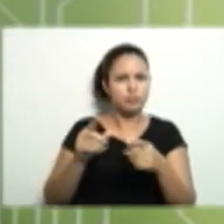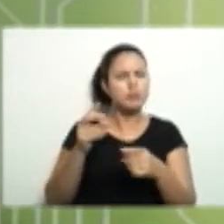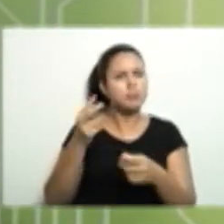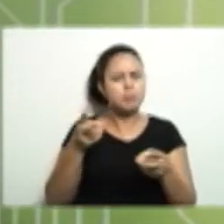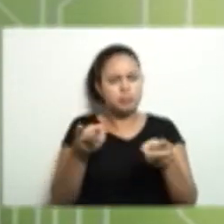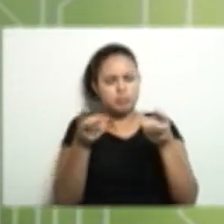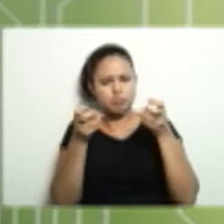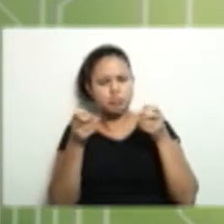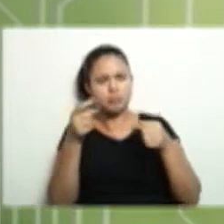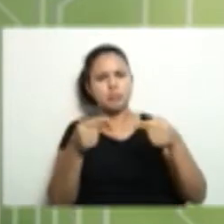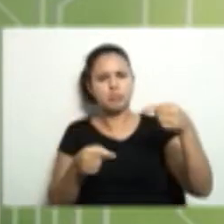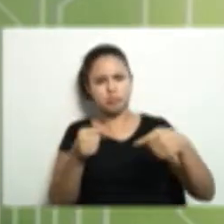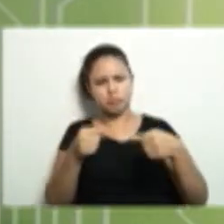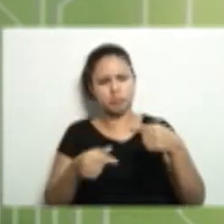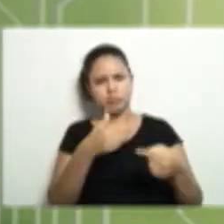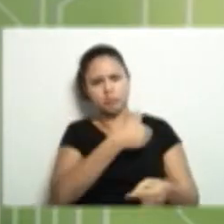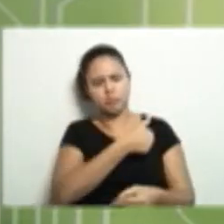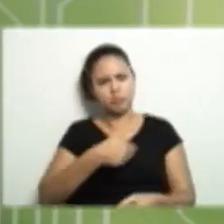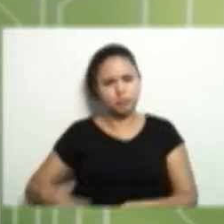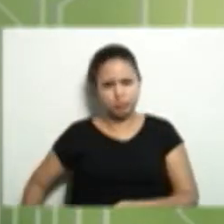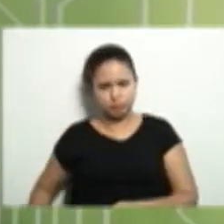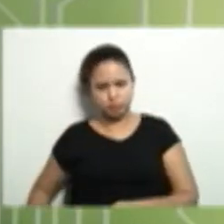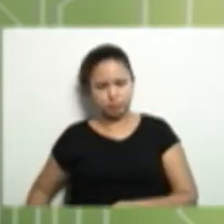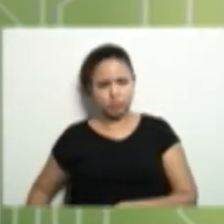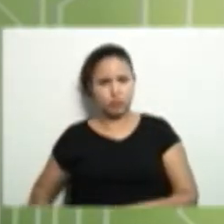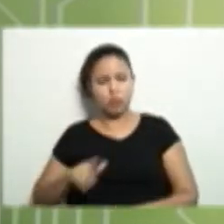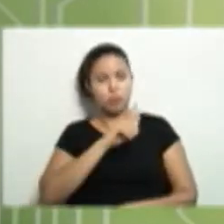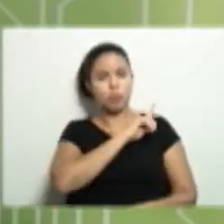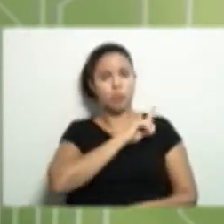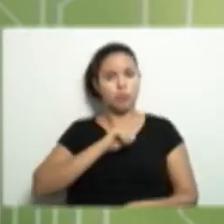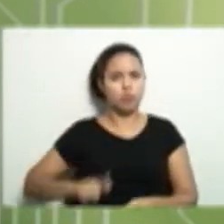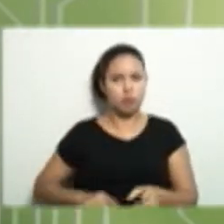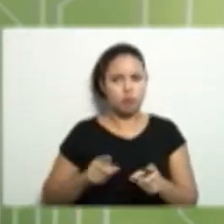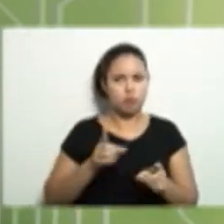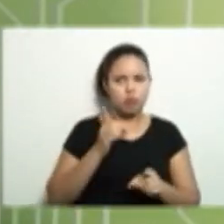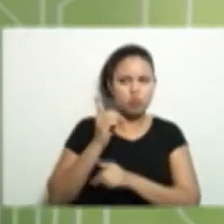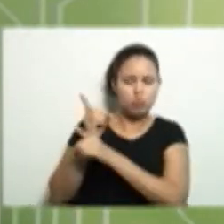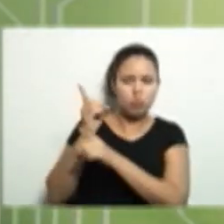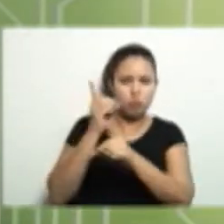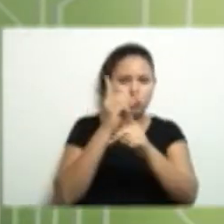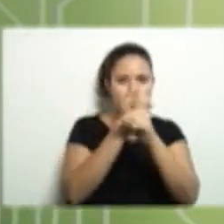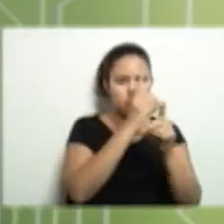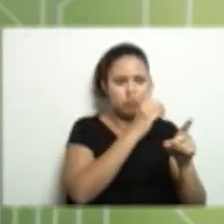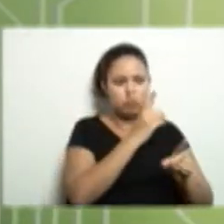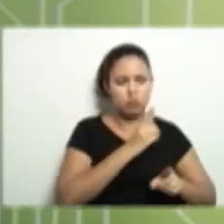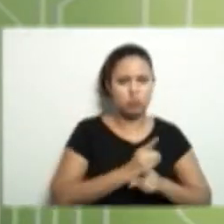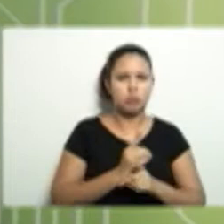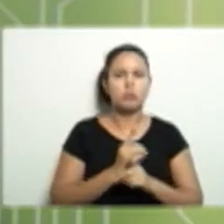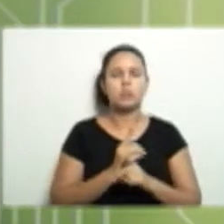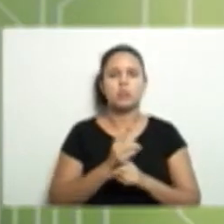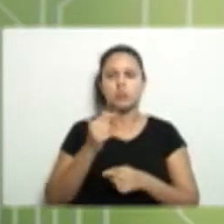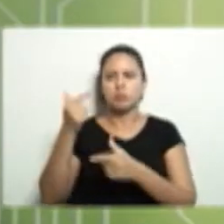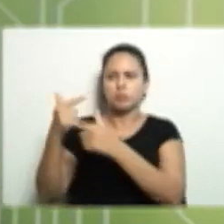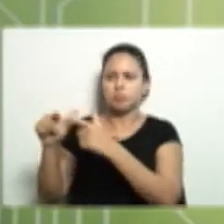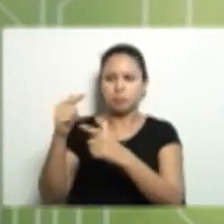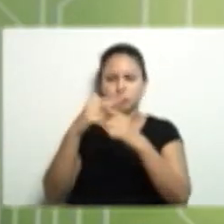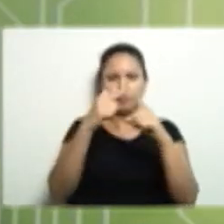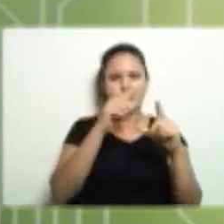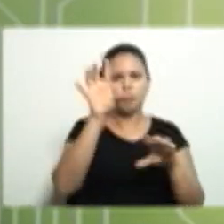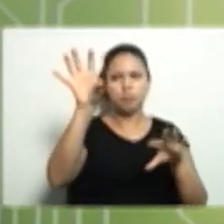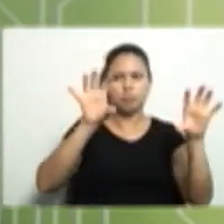públicas, porque o que o governo identifica como sendo um problema reflete um pouco da visão dos nossos governantes a respeito do que é